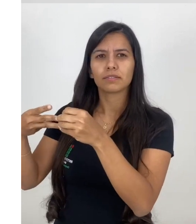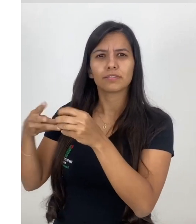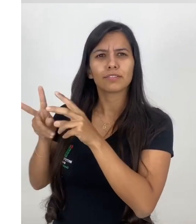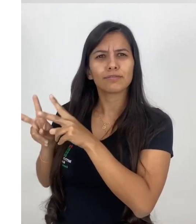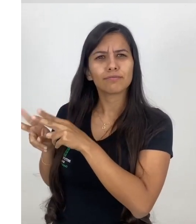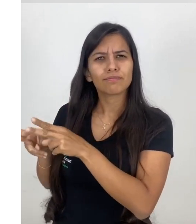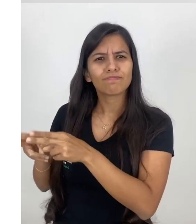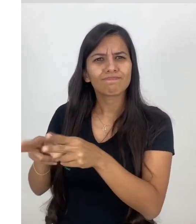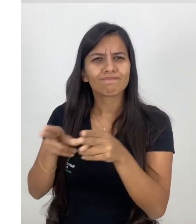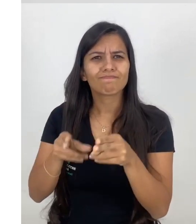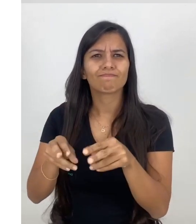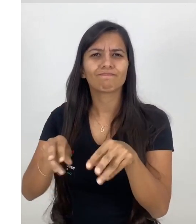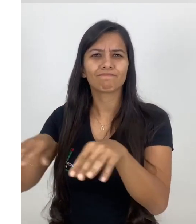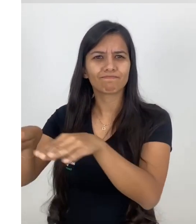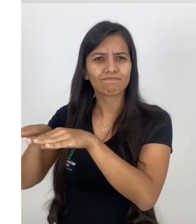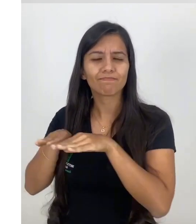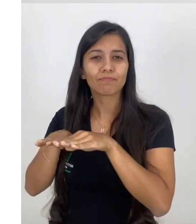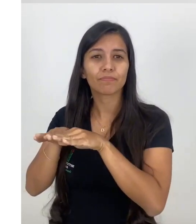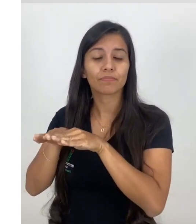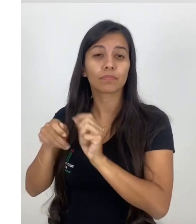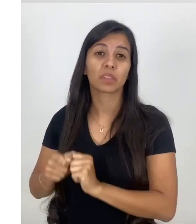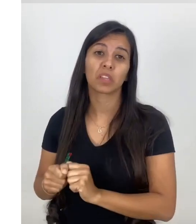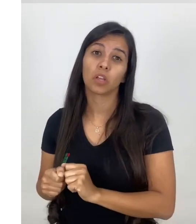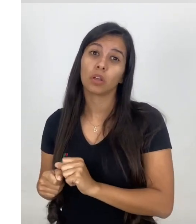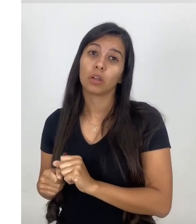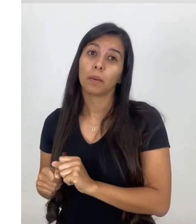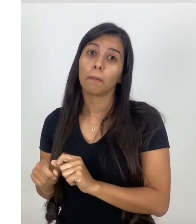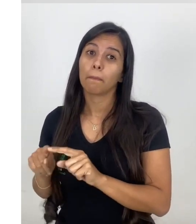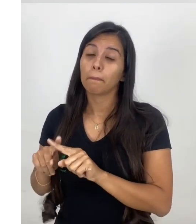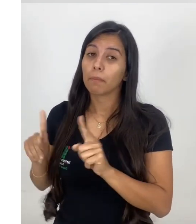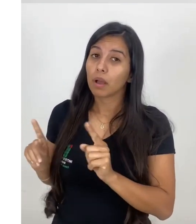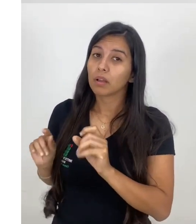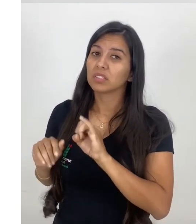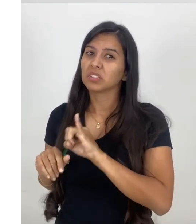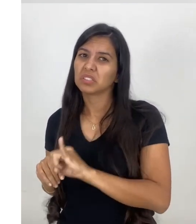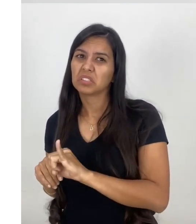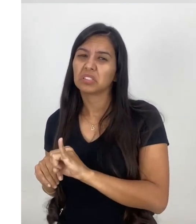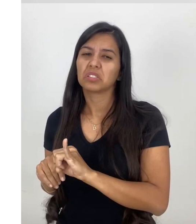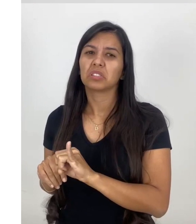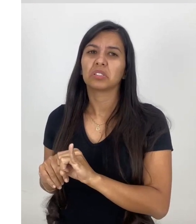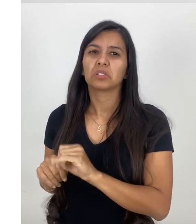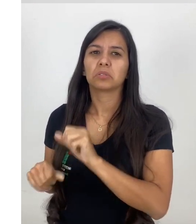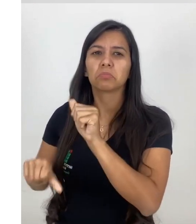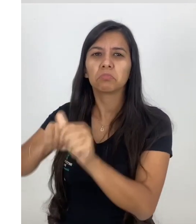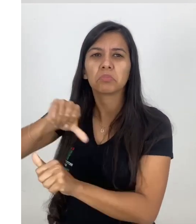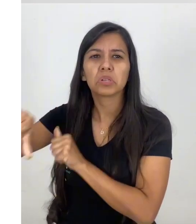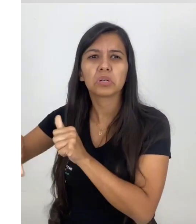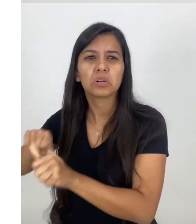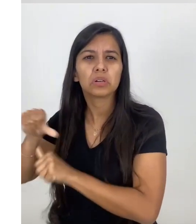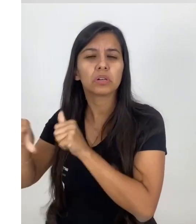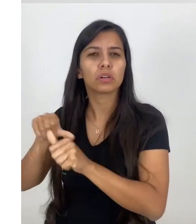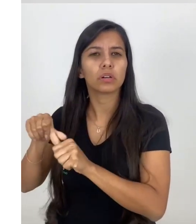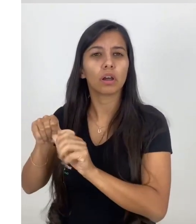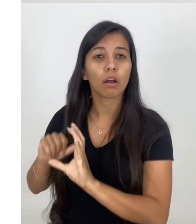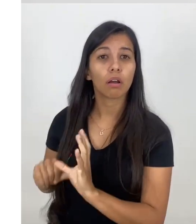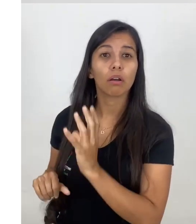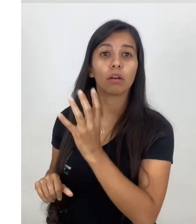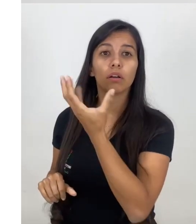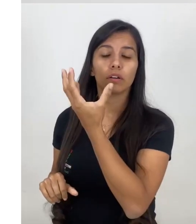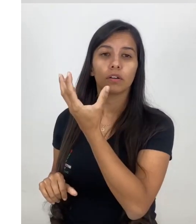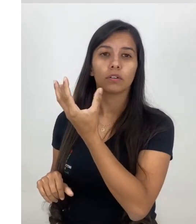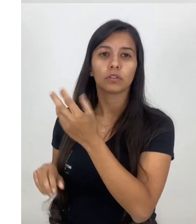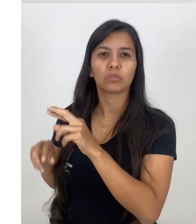todas iguaizinhas, elas não têm um padrão, a menos que alguma situação interfira, alguma